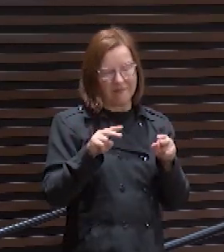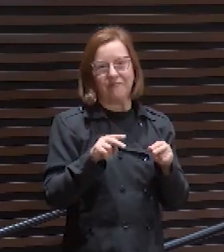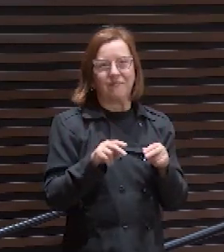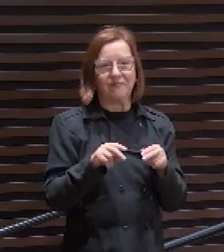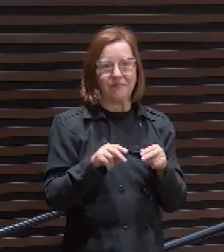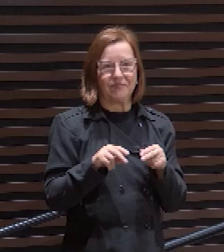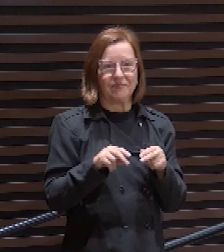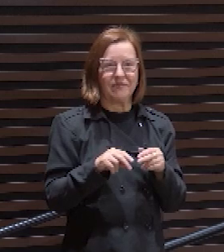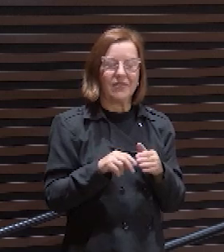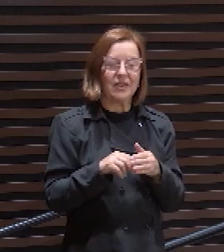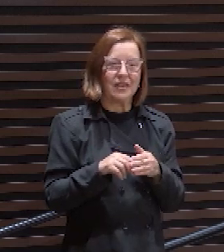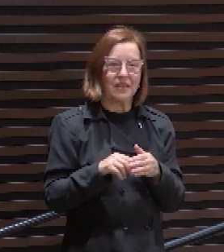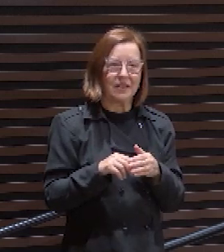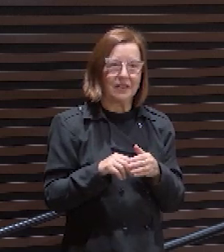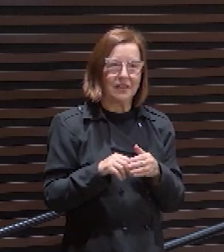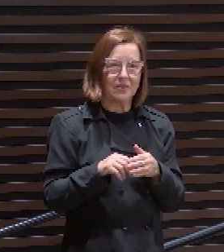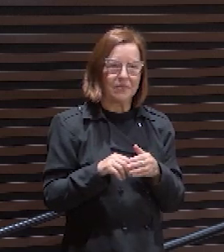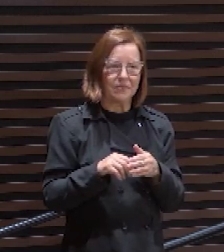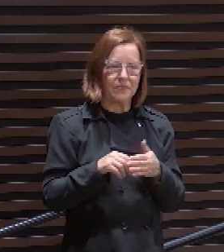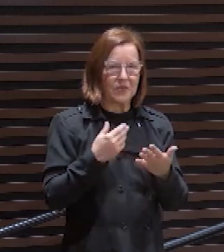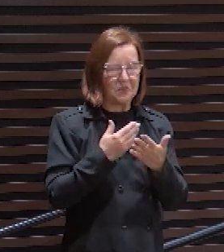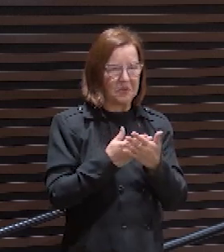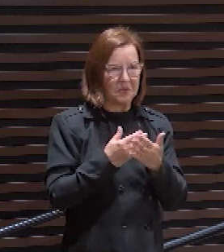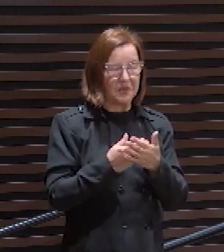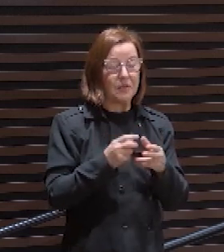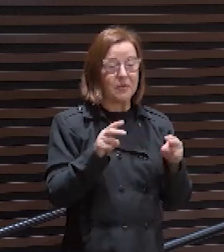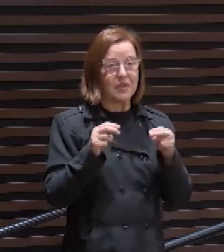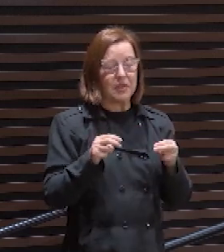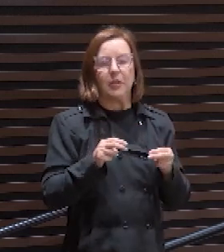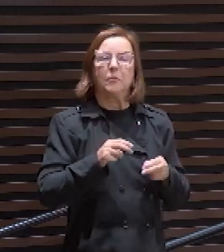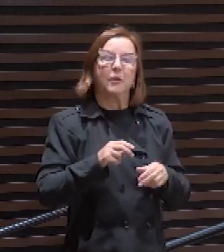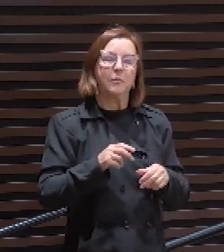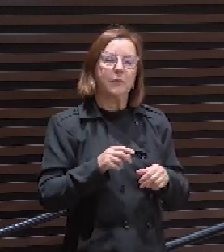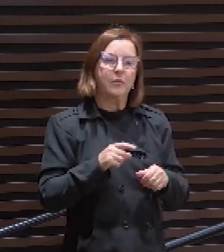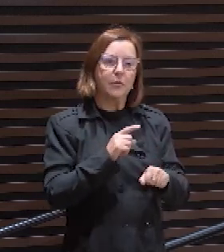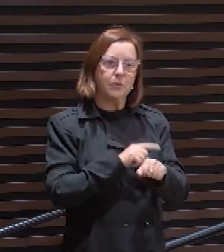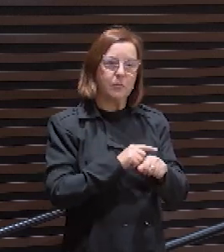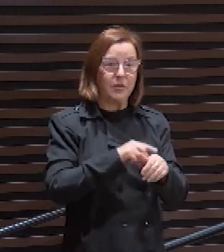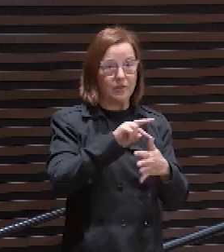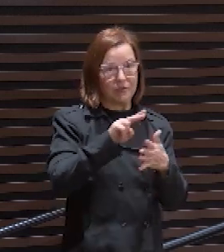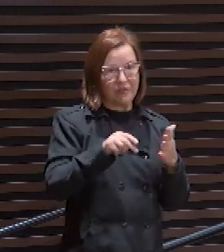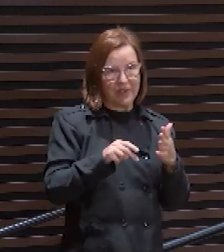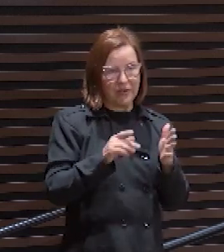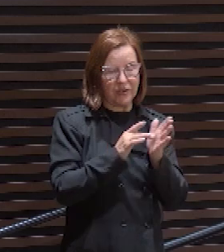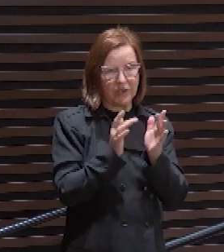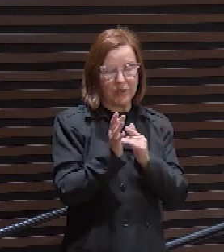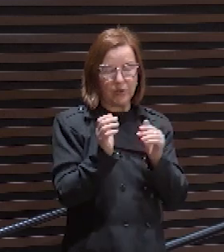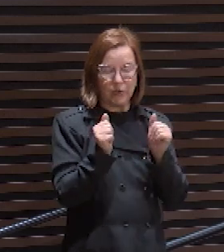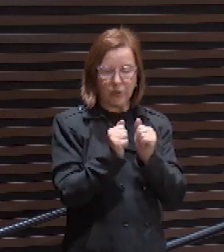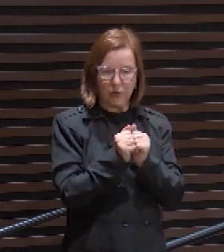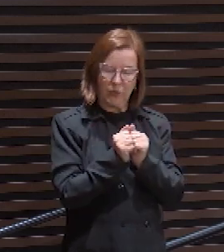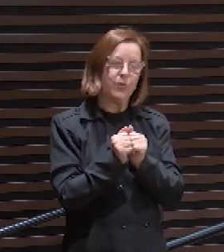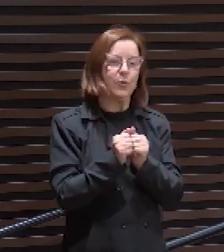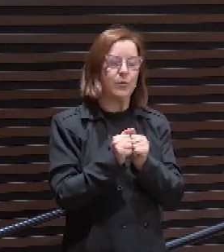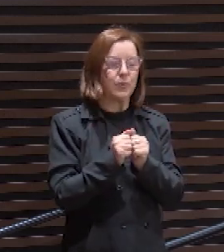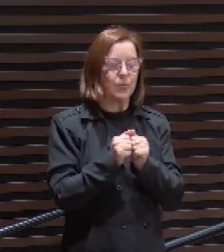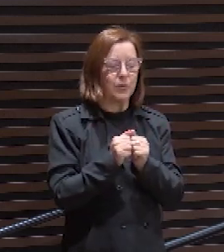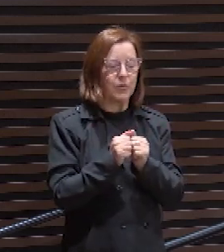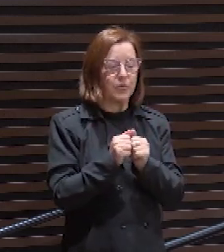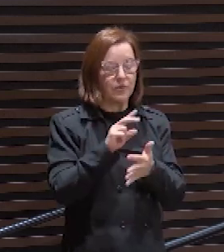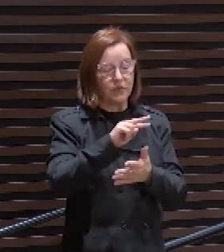vários momentos Jesus ele está presente com vários tipos de pessoas. Lucas ele fala que Jesus esteve